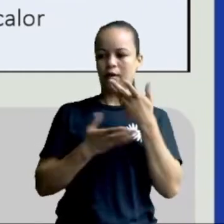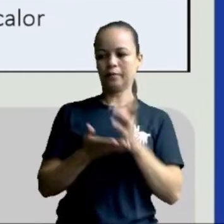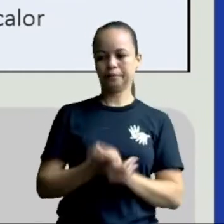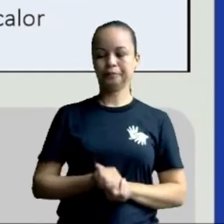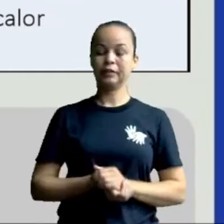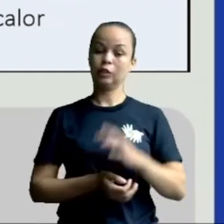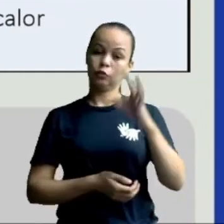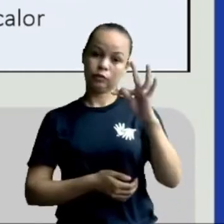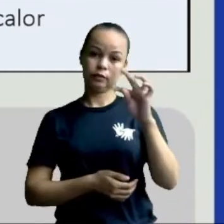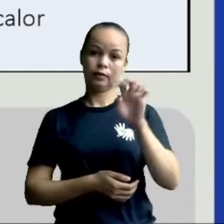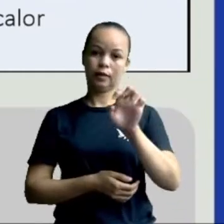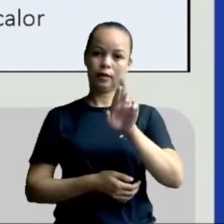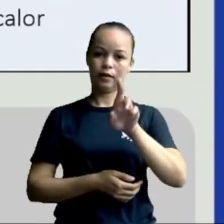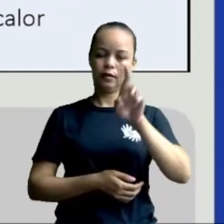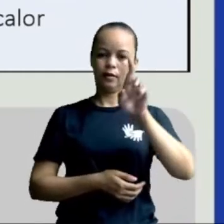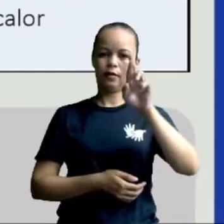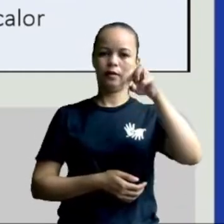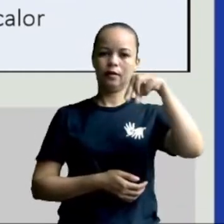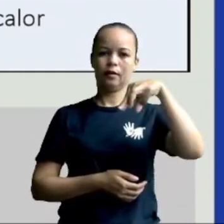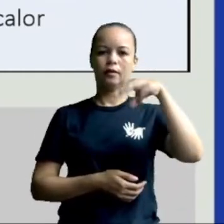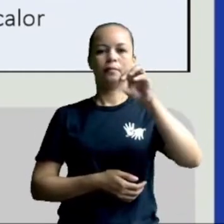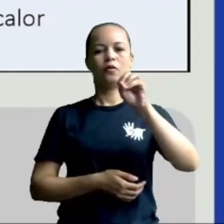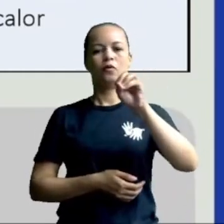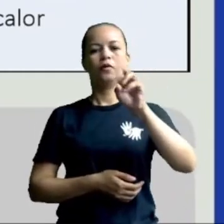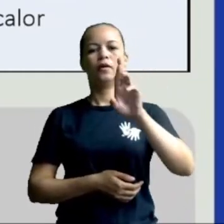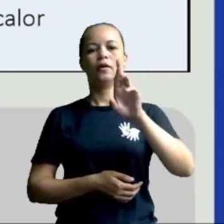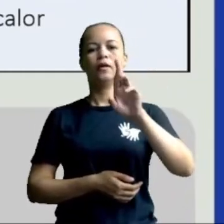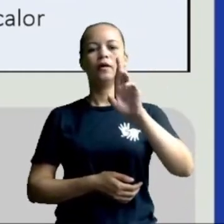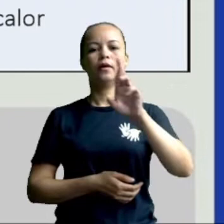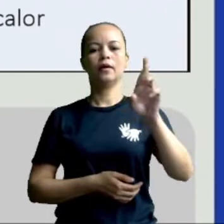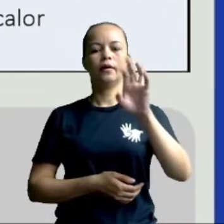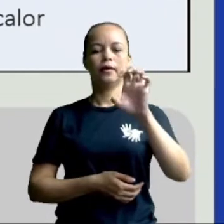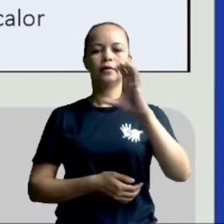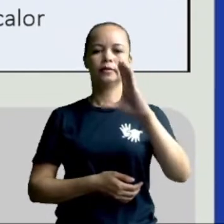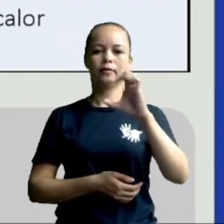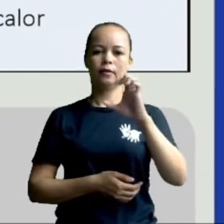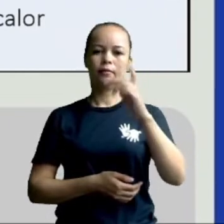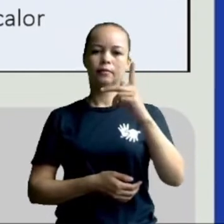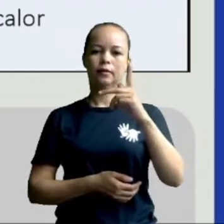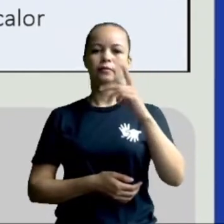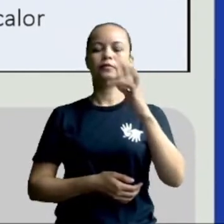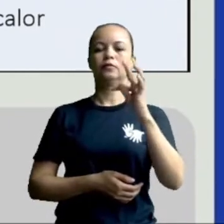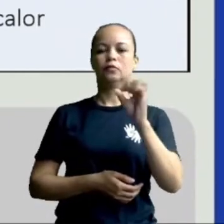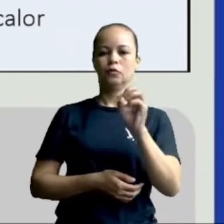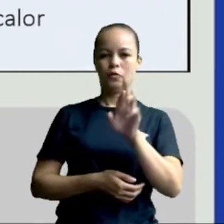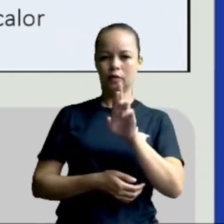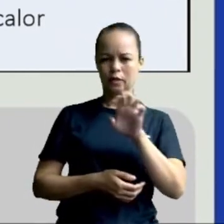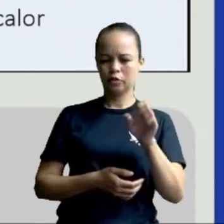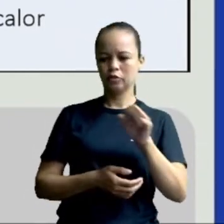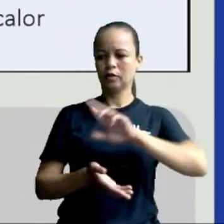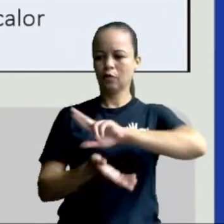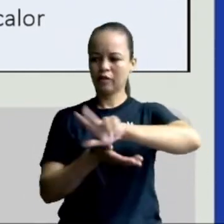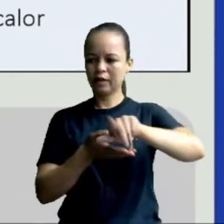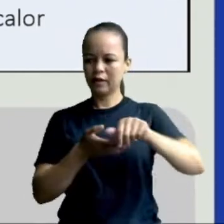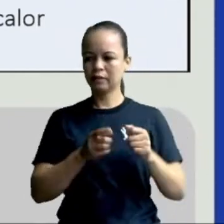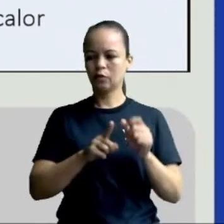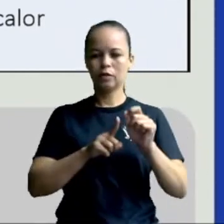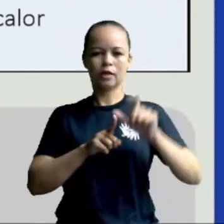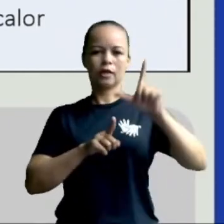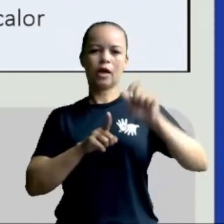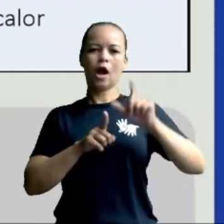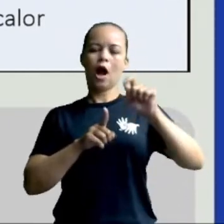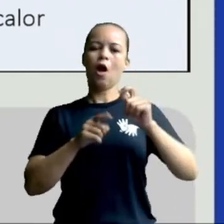E os termorreceptores, variações, ou seja, graus variados de calor. Então a gente vai